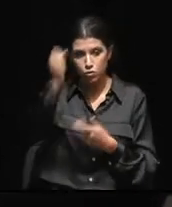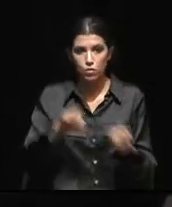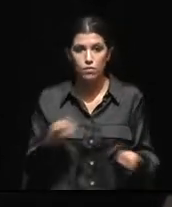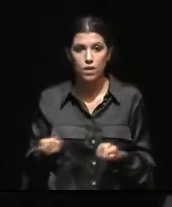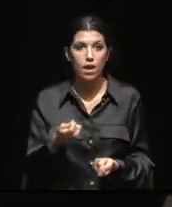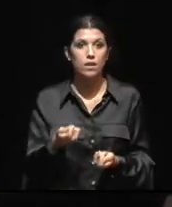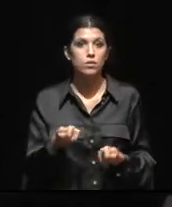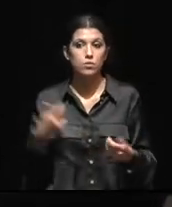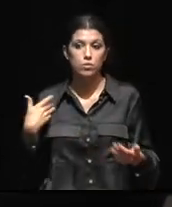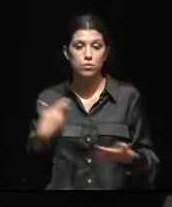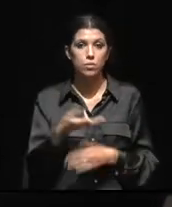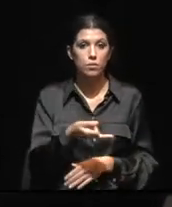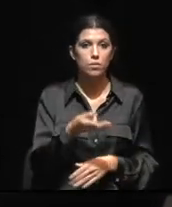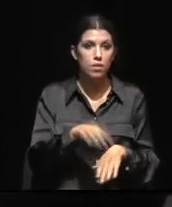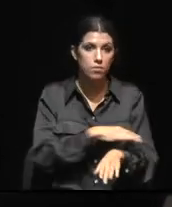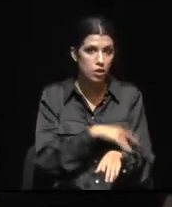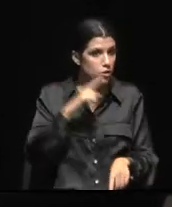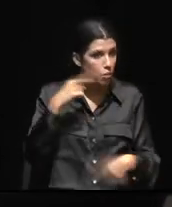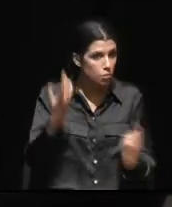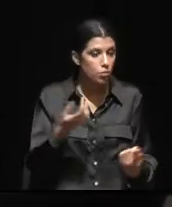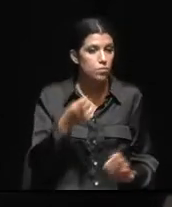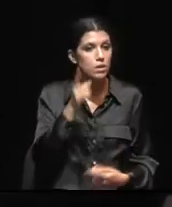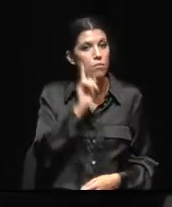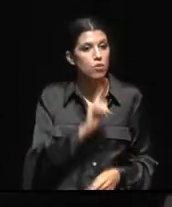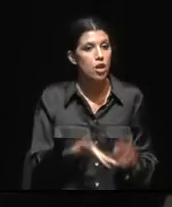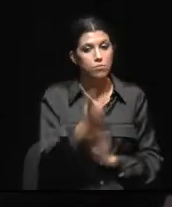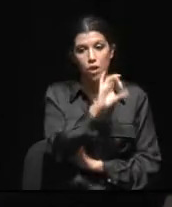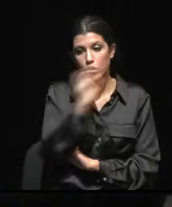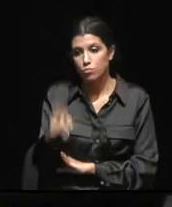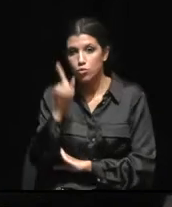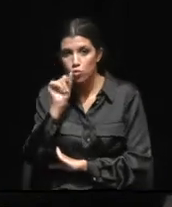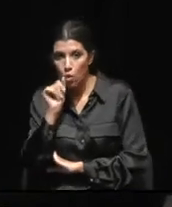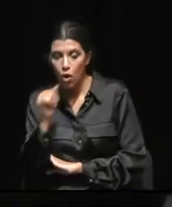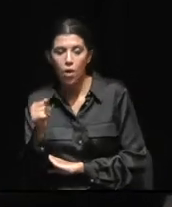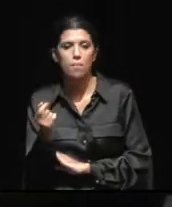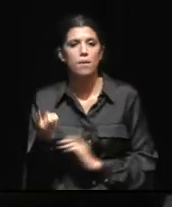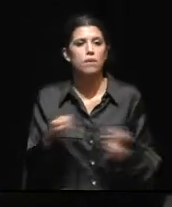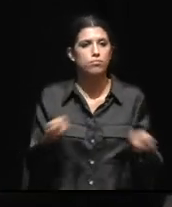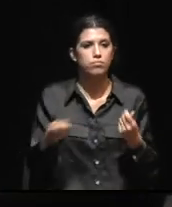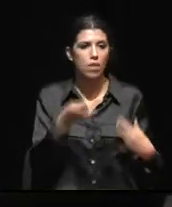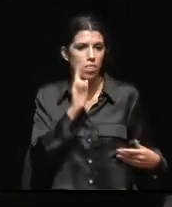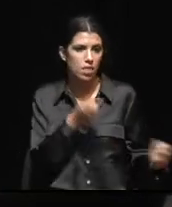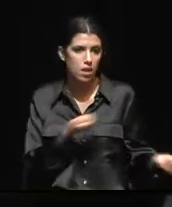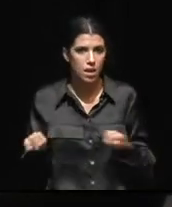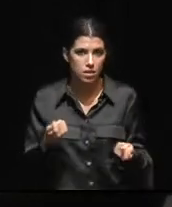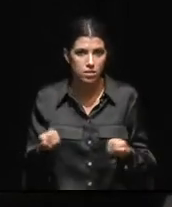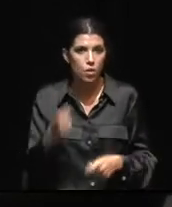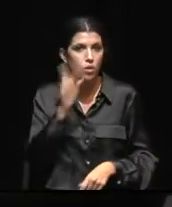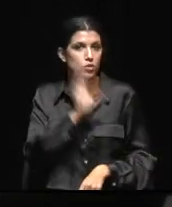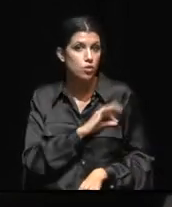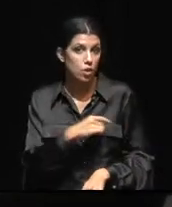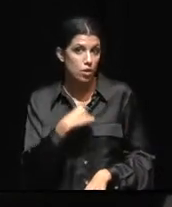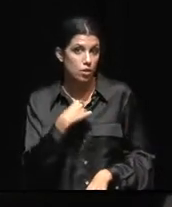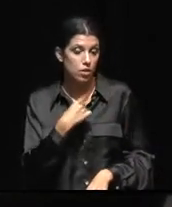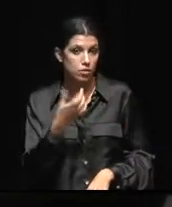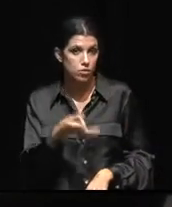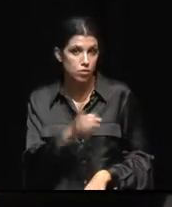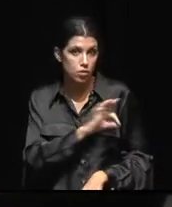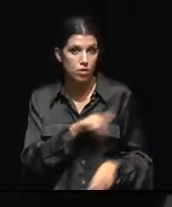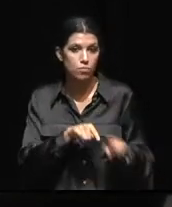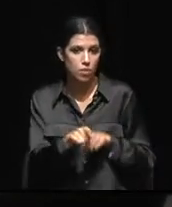partido socialista na administração pública há muito mais mulheres e encargos de direção não sei se a senhora deputada o que quis dizer foi que o partido